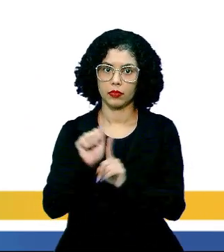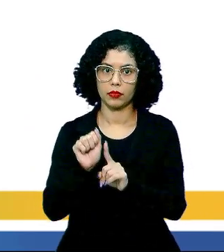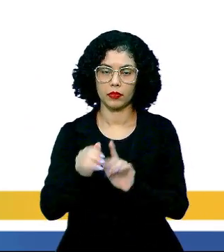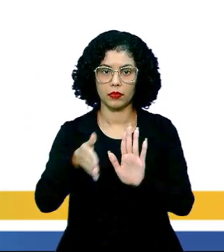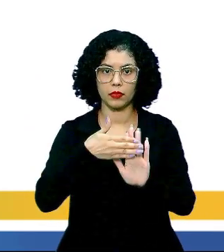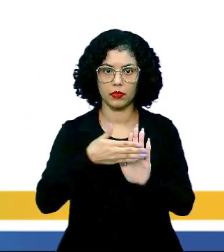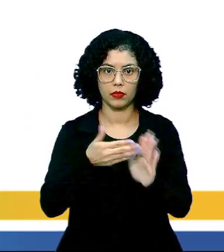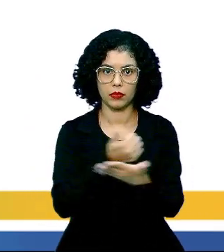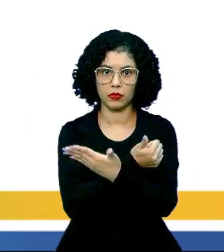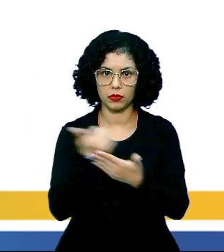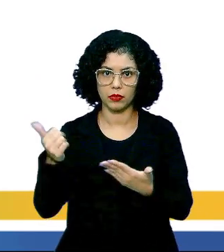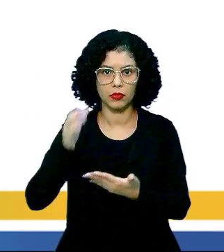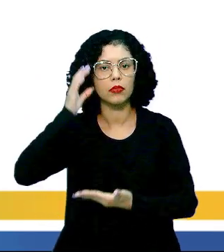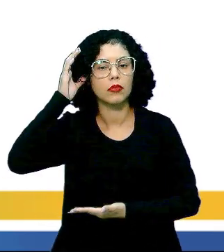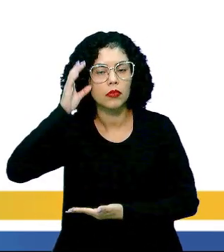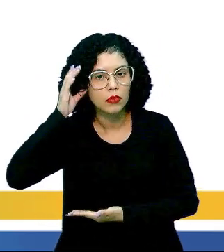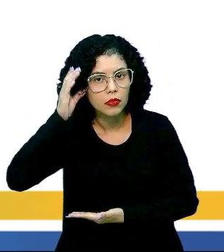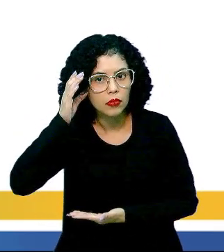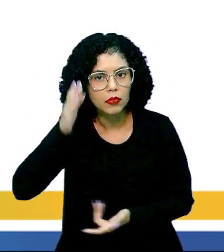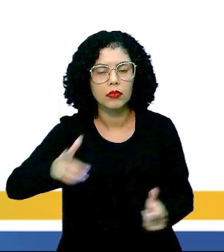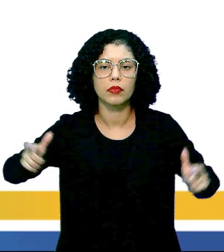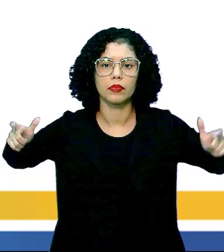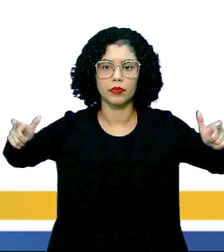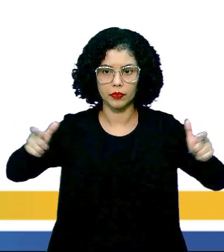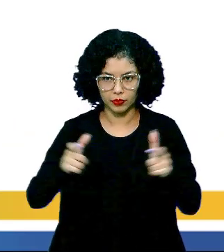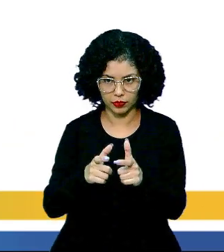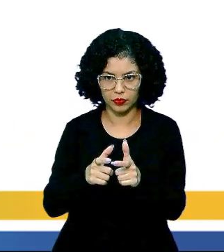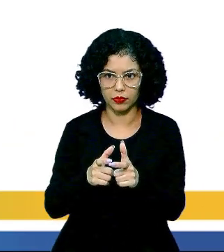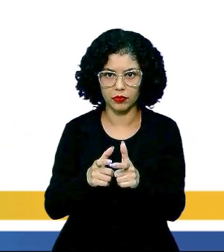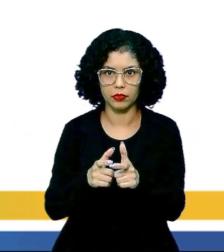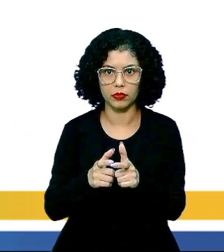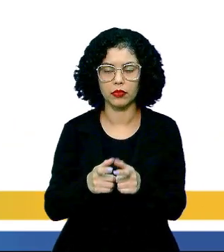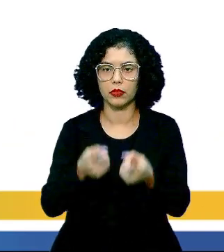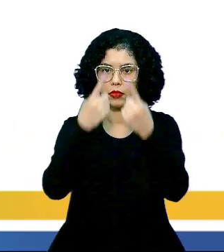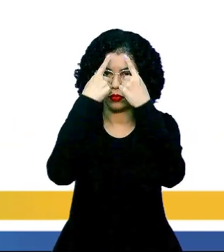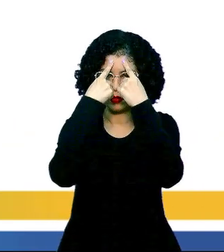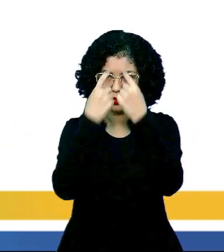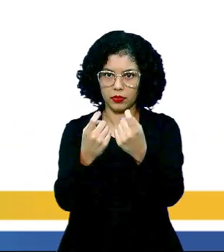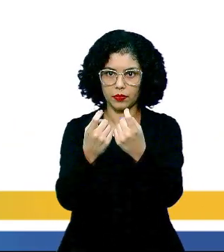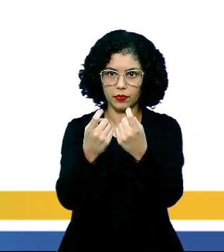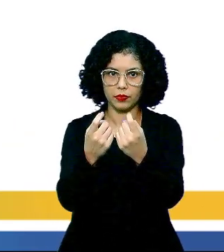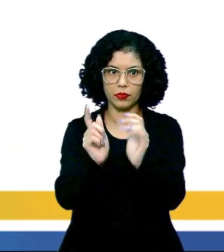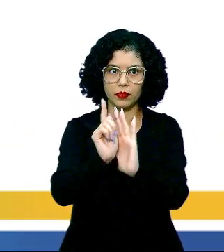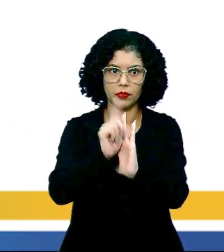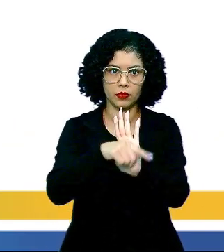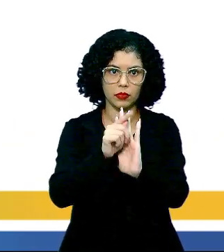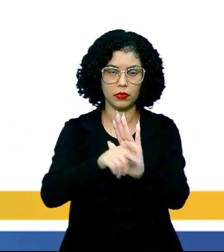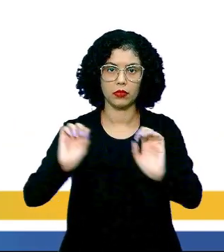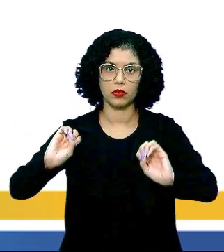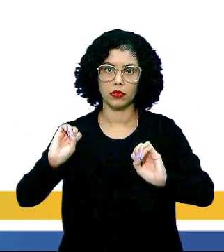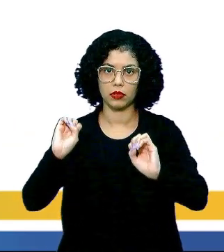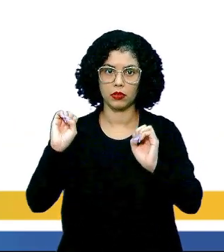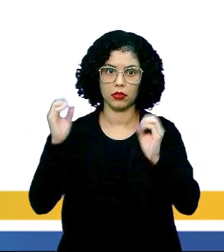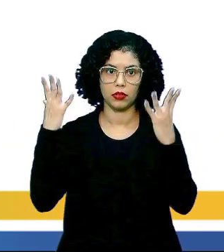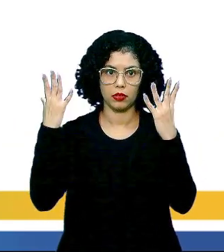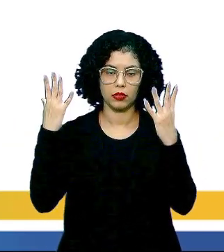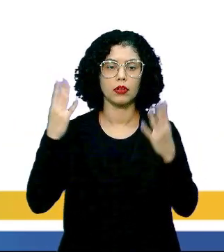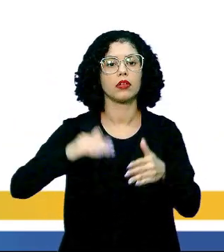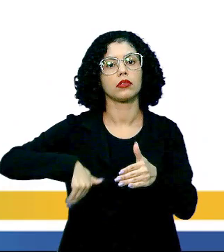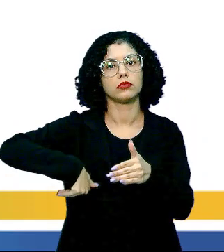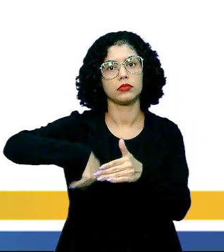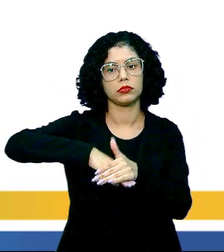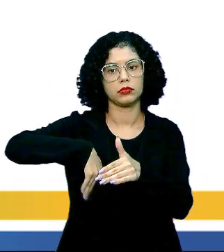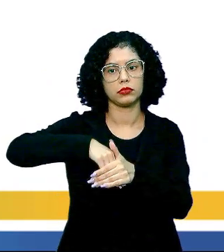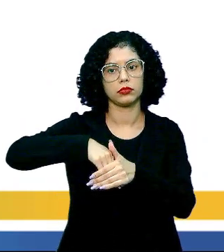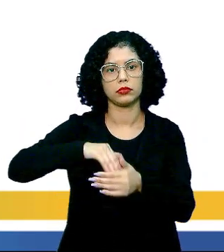letra A, promover ações de conscientização para reduzir a violência de gênero